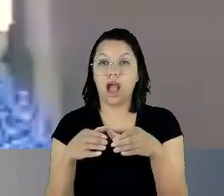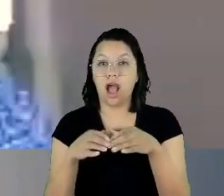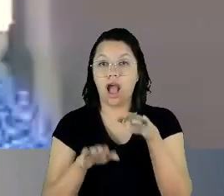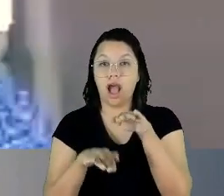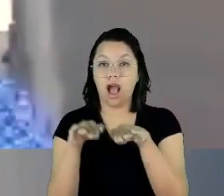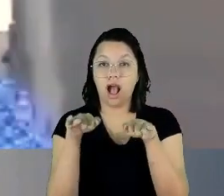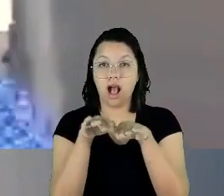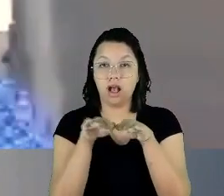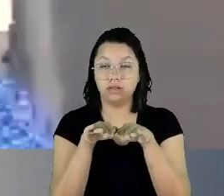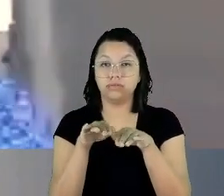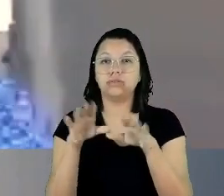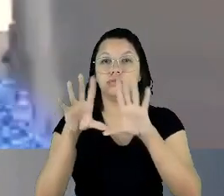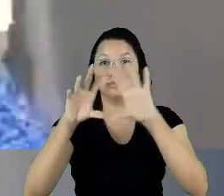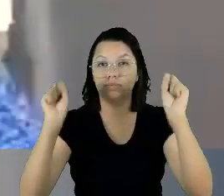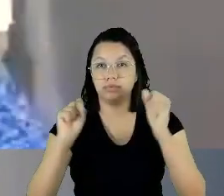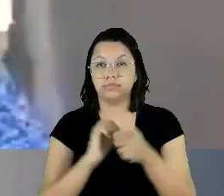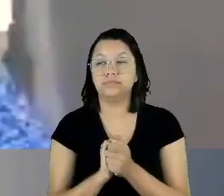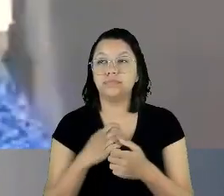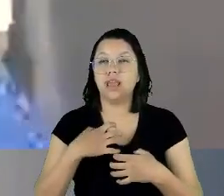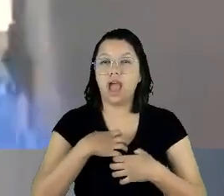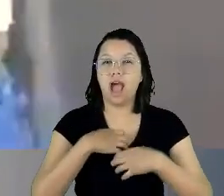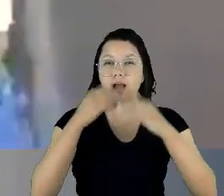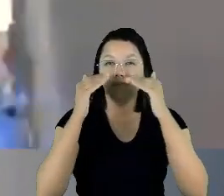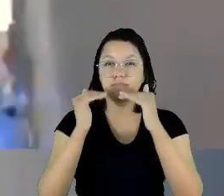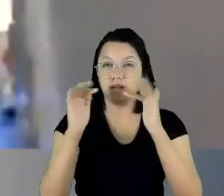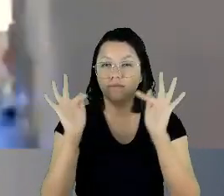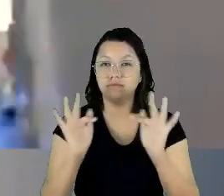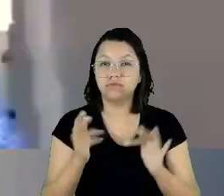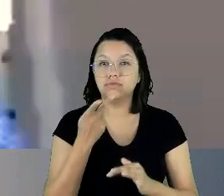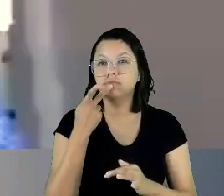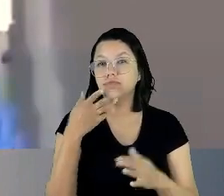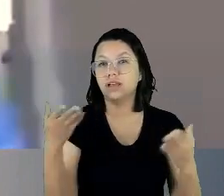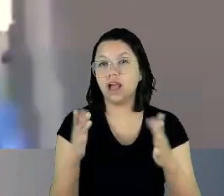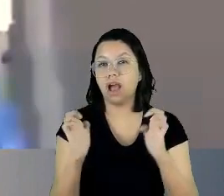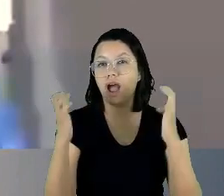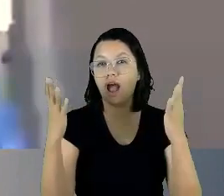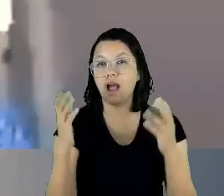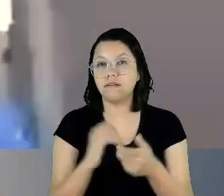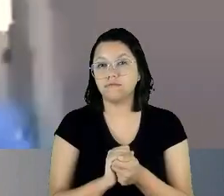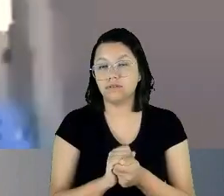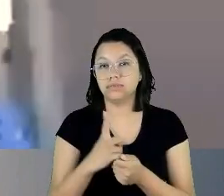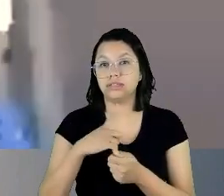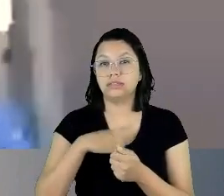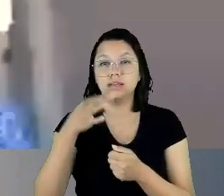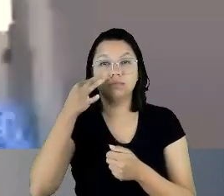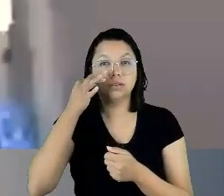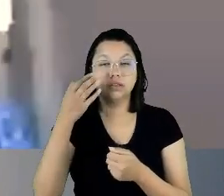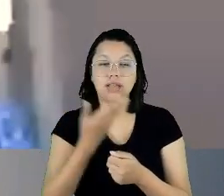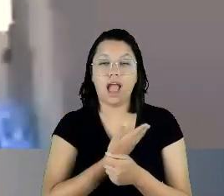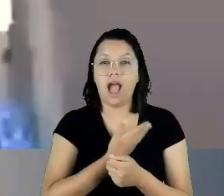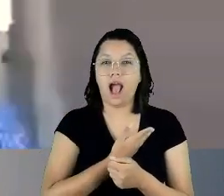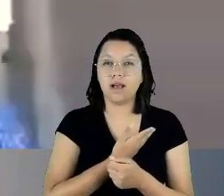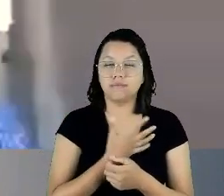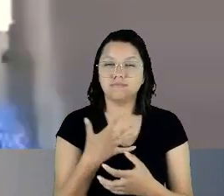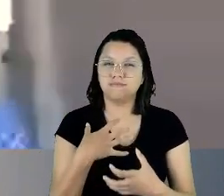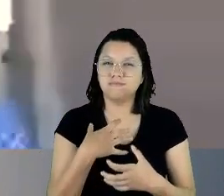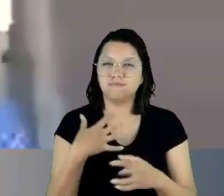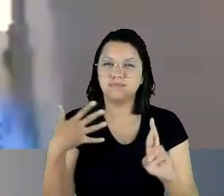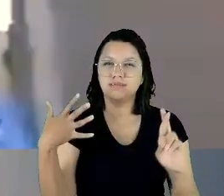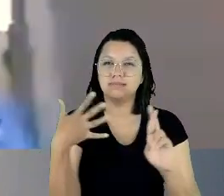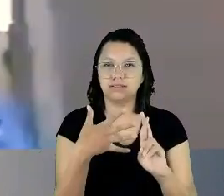preciso dizer que eu fico muito honrada e feliz por falar num evento que contou com a presença dessas colegas